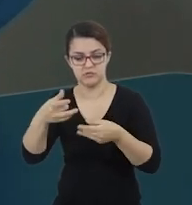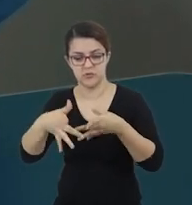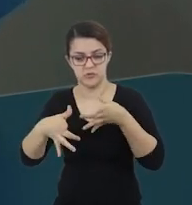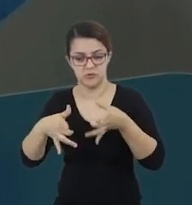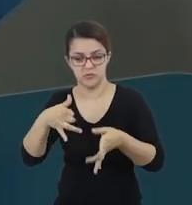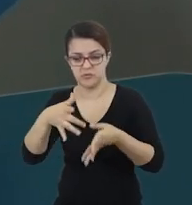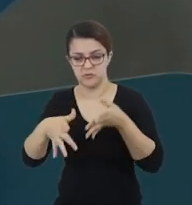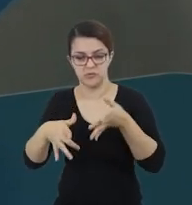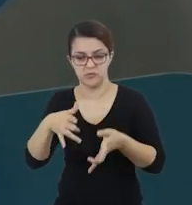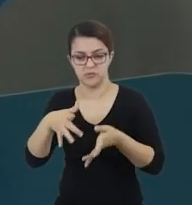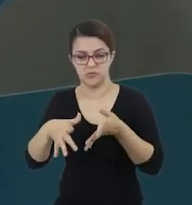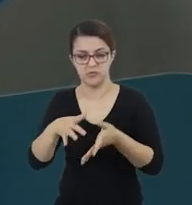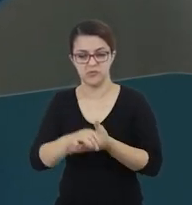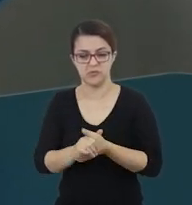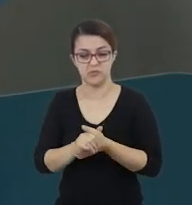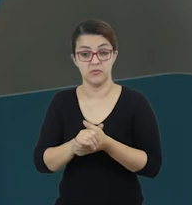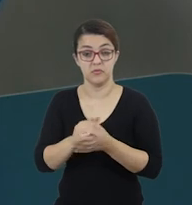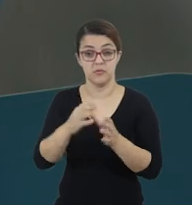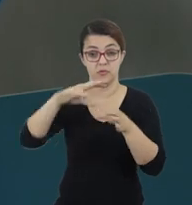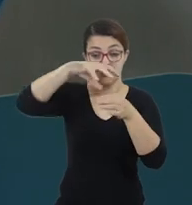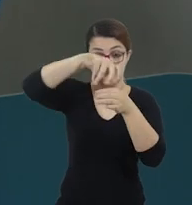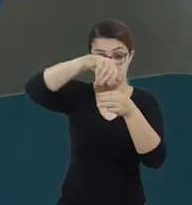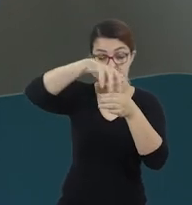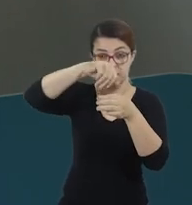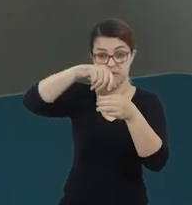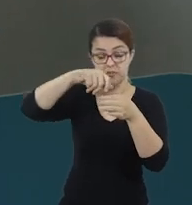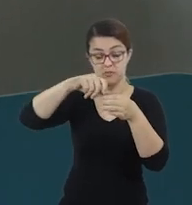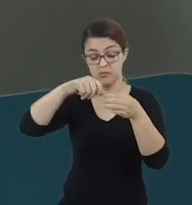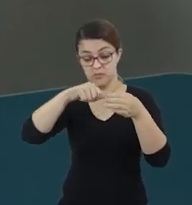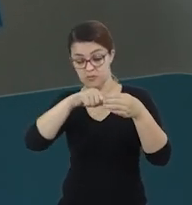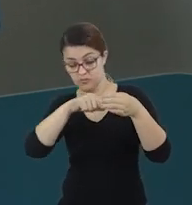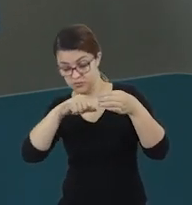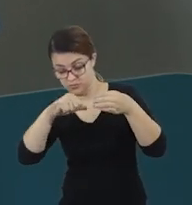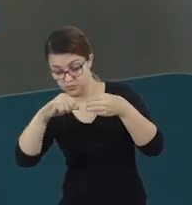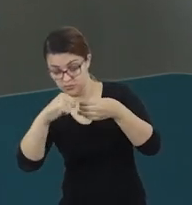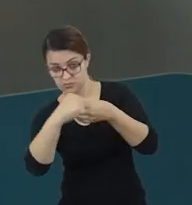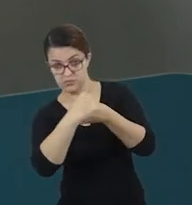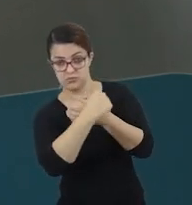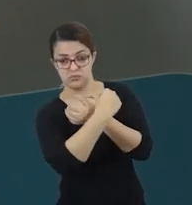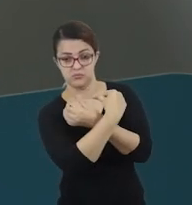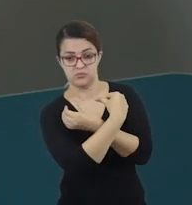para vedar ou uma tampa transparente e uma fita adesiva para você vedar em volta.